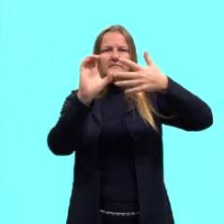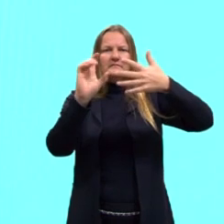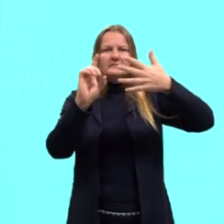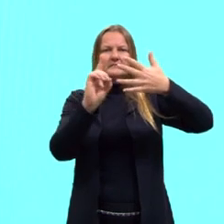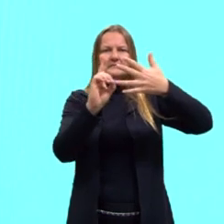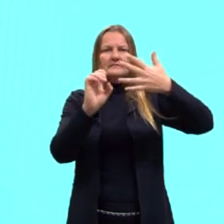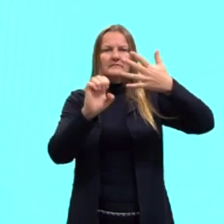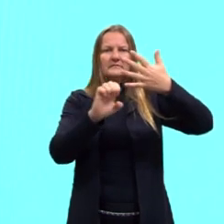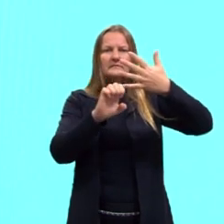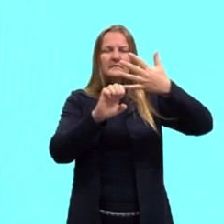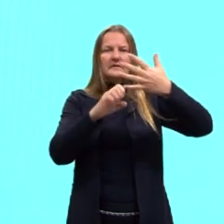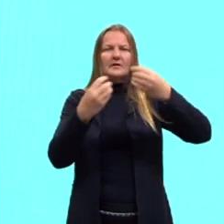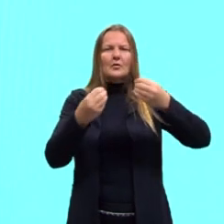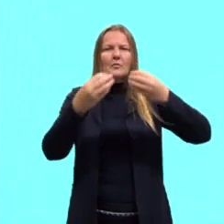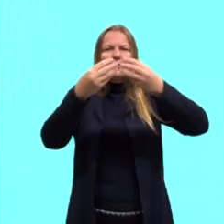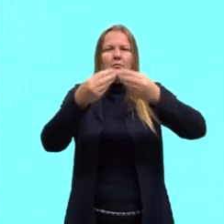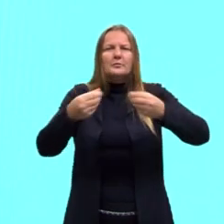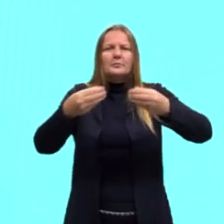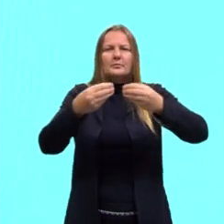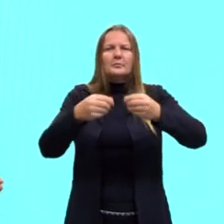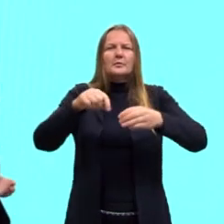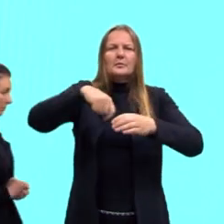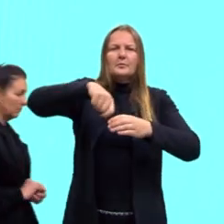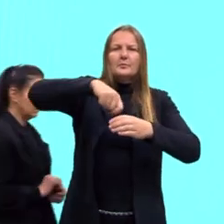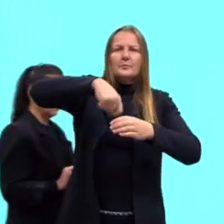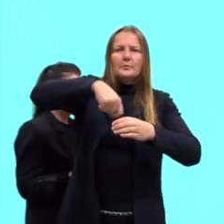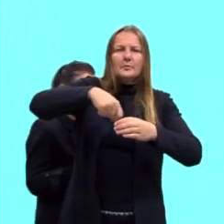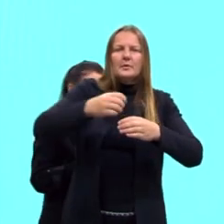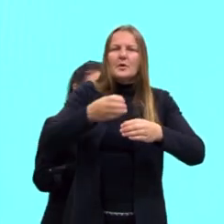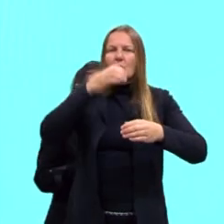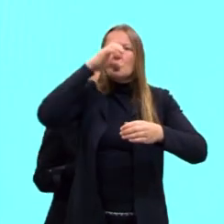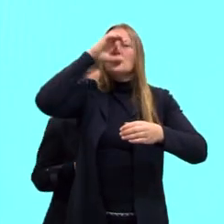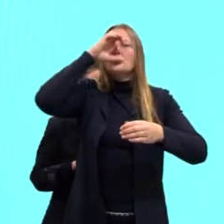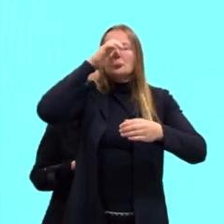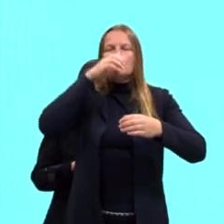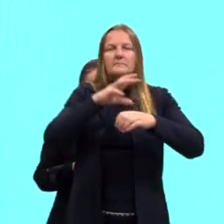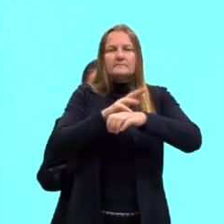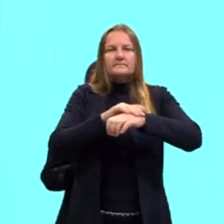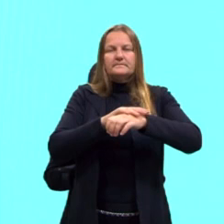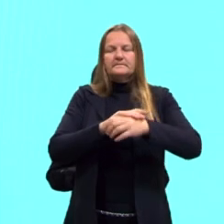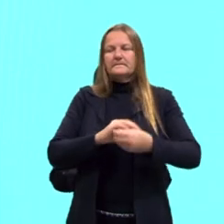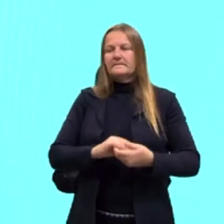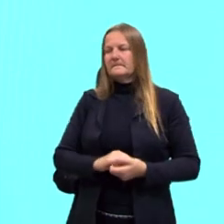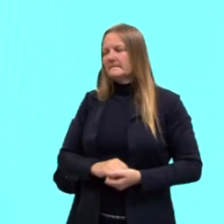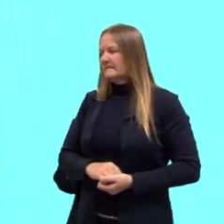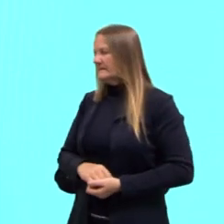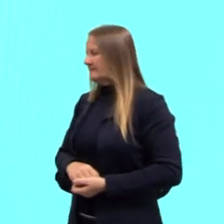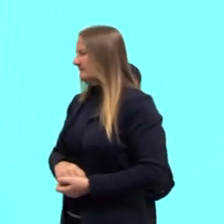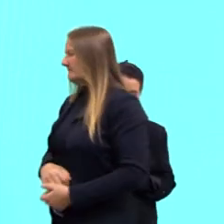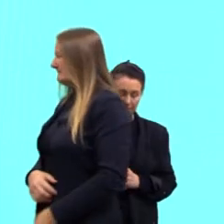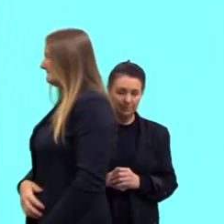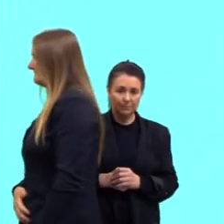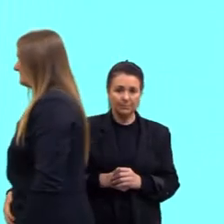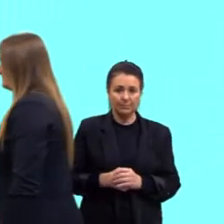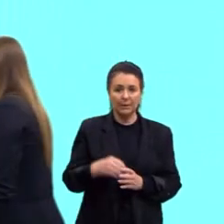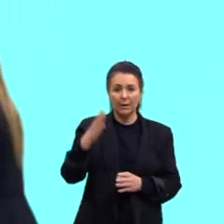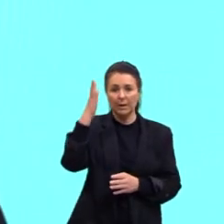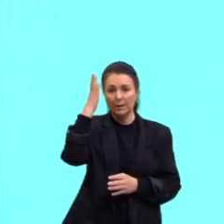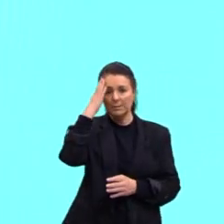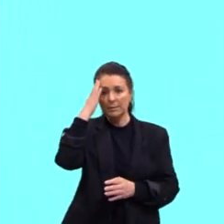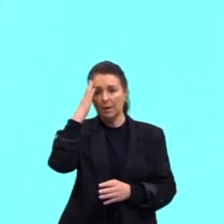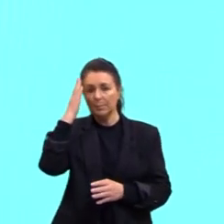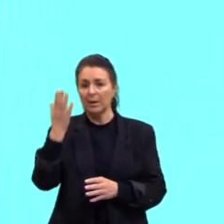substâncias para gente diluir né no caso preparar esse sólido para pessoa ingerir sabe-se que esse